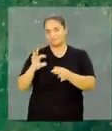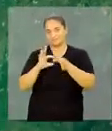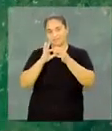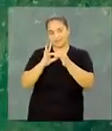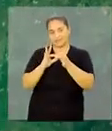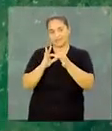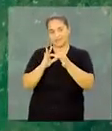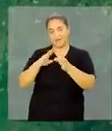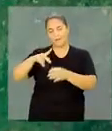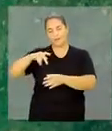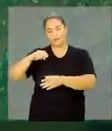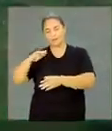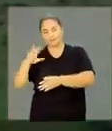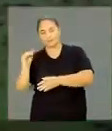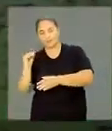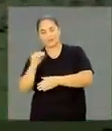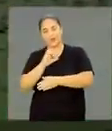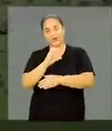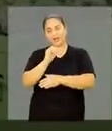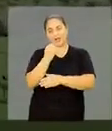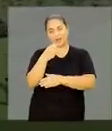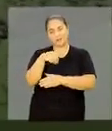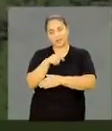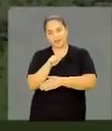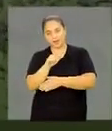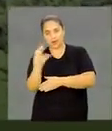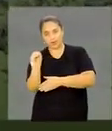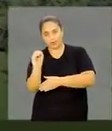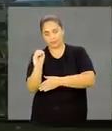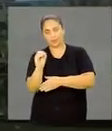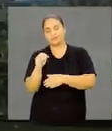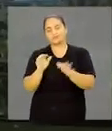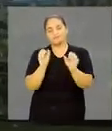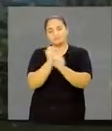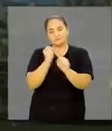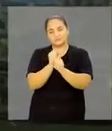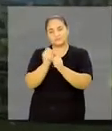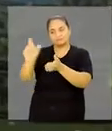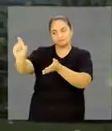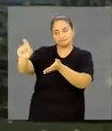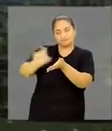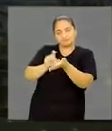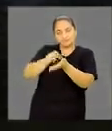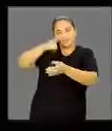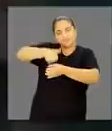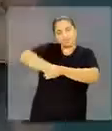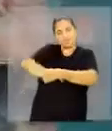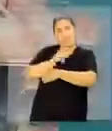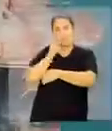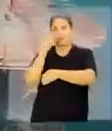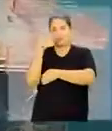Peralta. A obra será construída com recursos da Itaipu Paraguai.